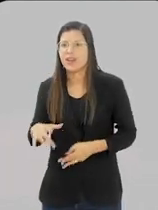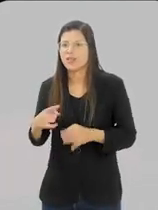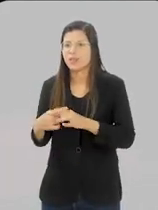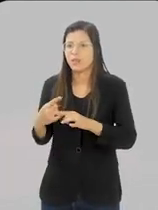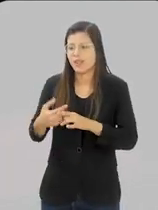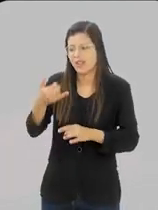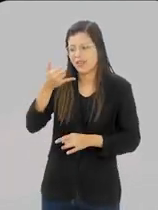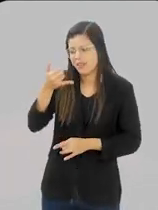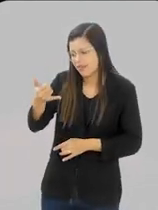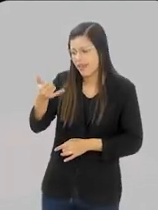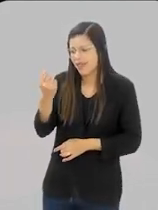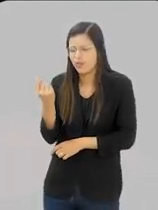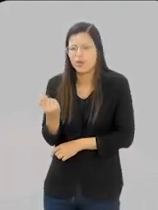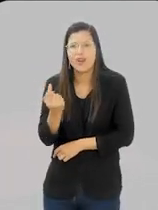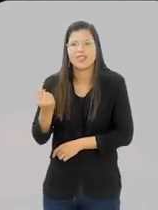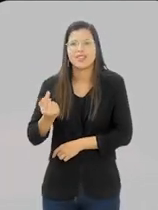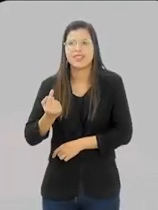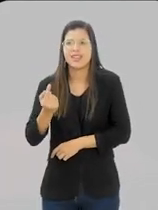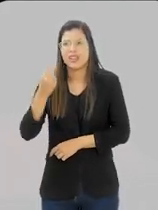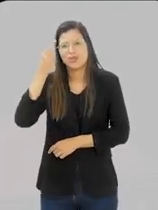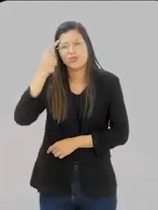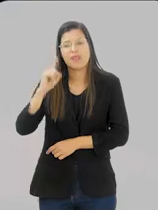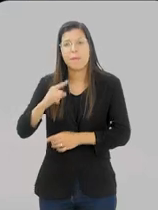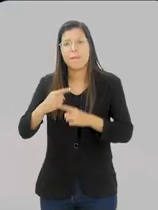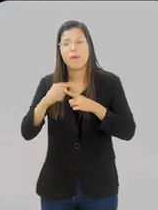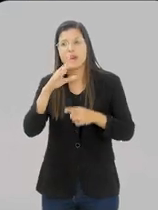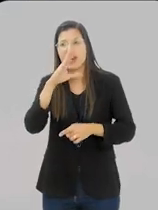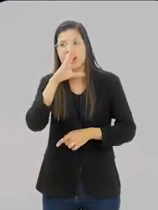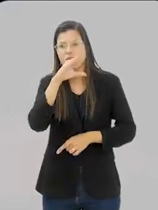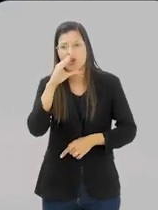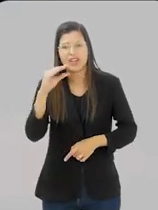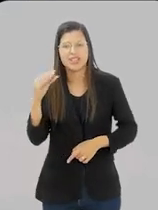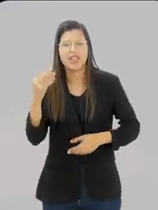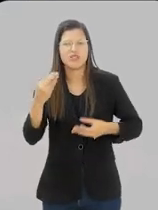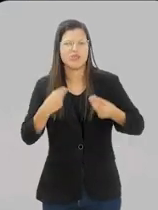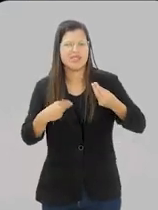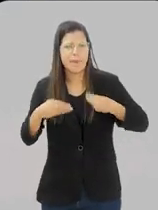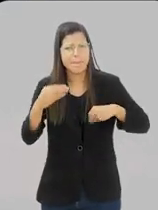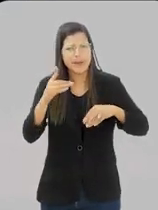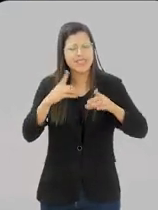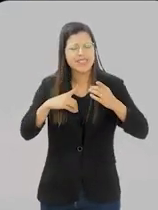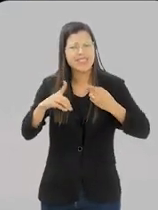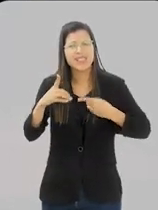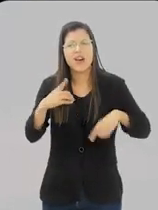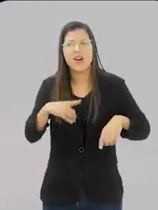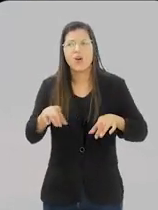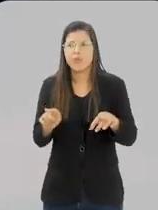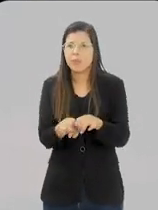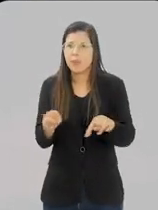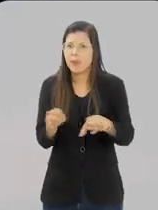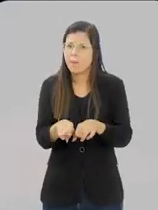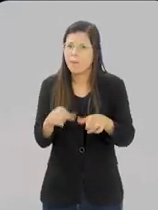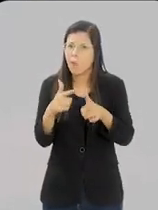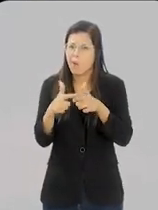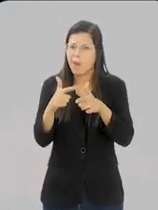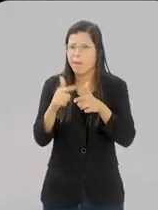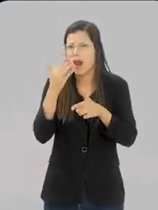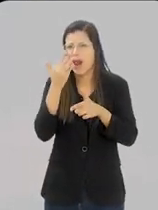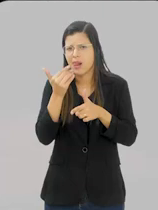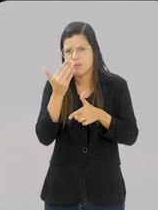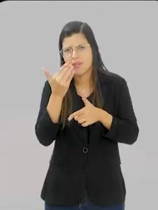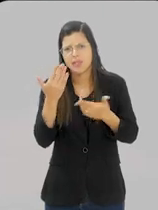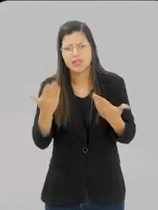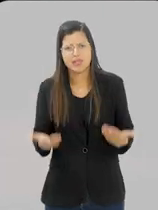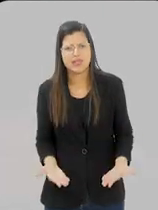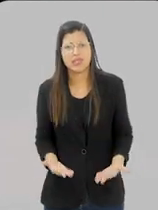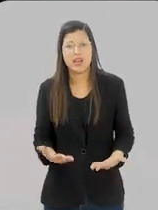com ela mesma. Depois a gente não sabe por que tem tanto adolescente em depressão, desenvolvendo distúrbio alimentar, né? A